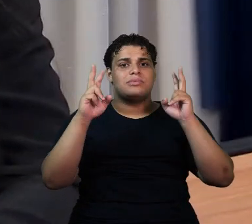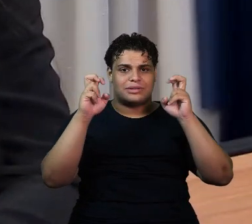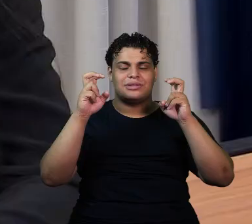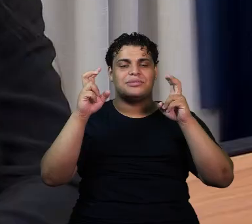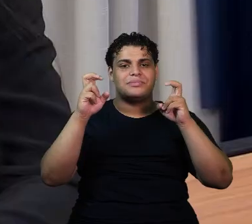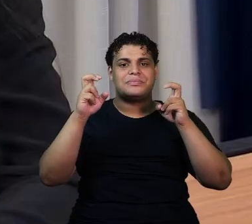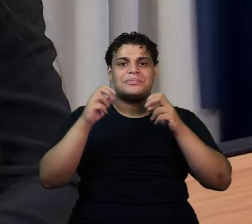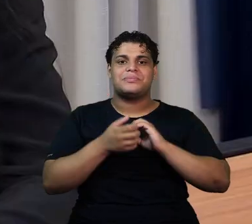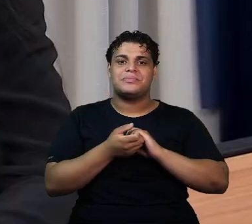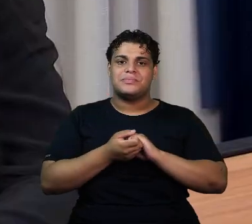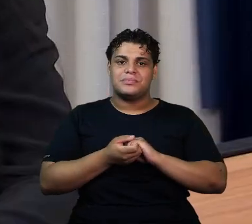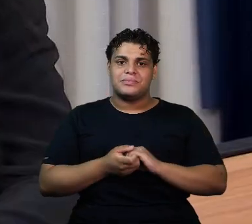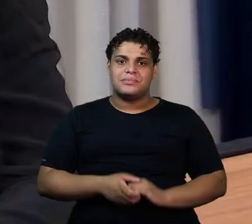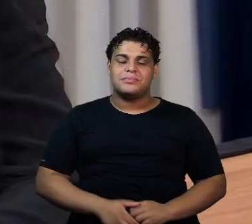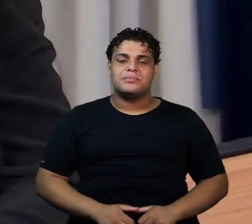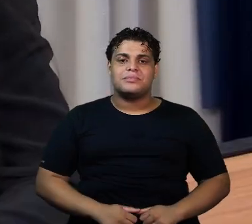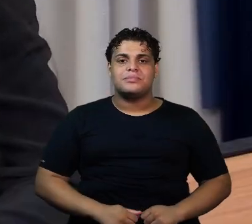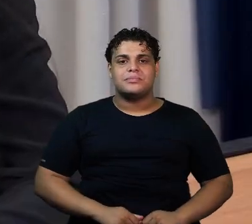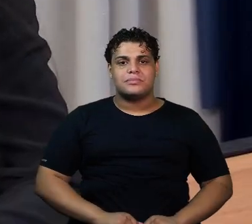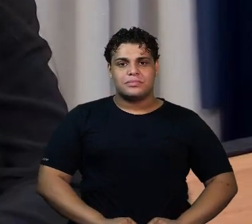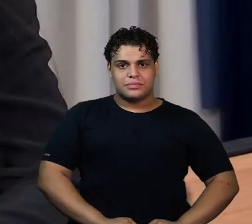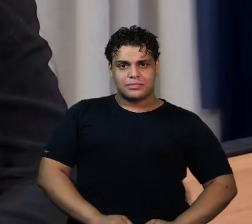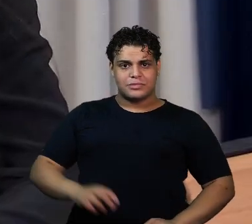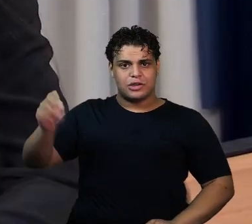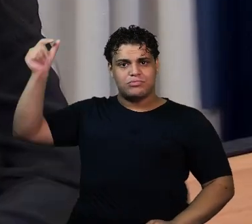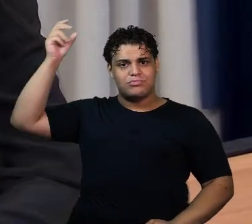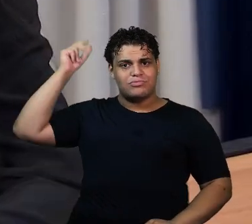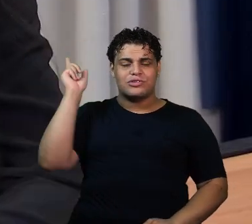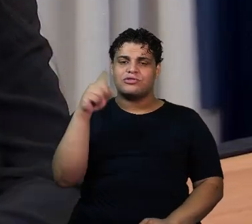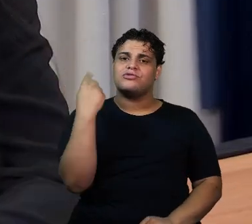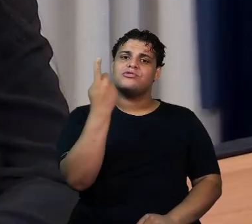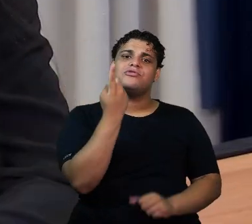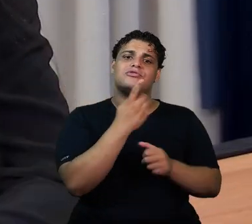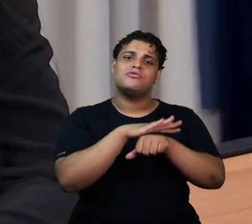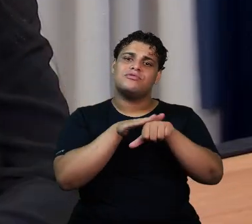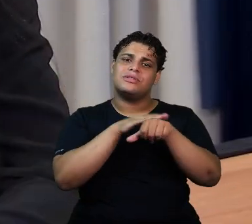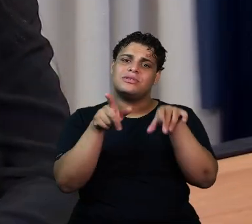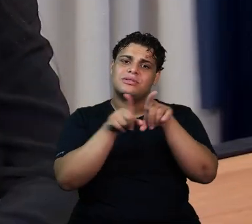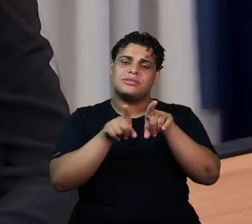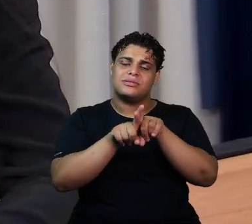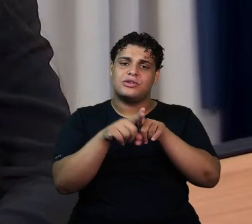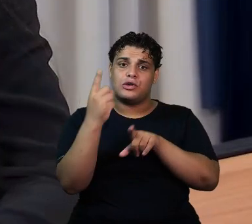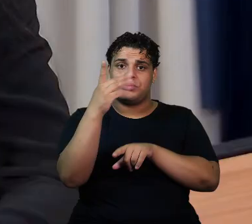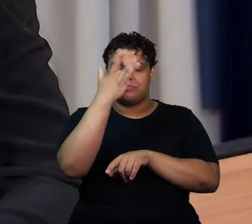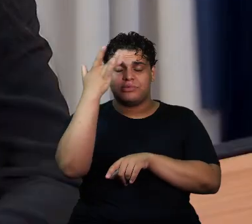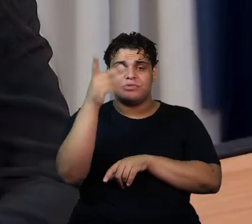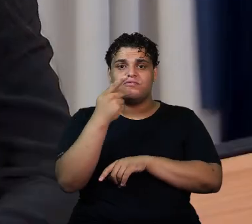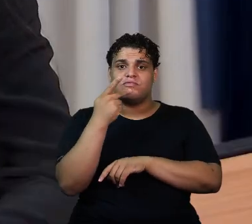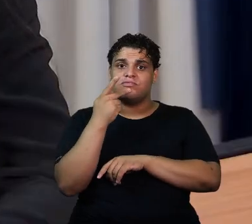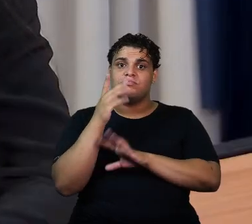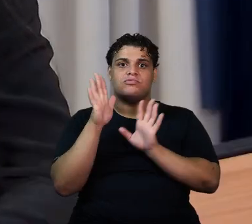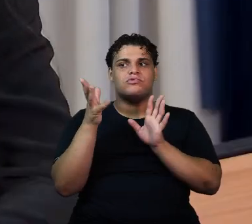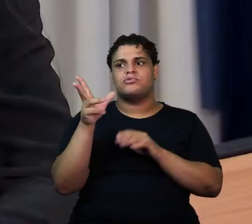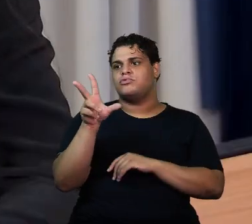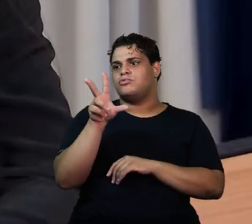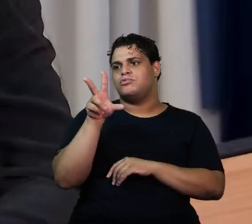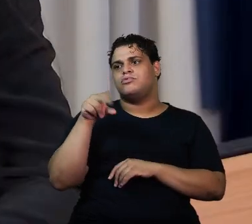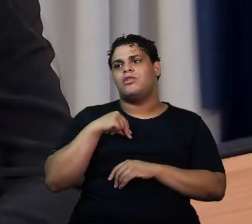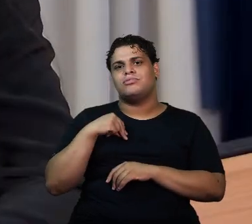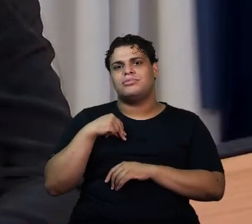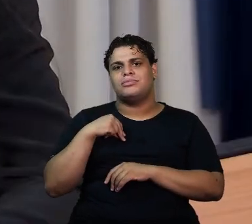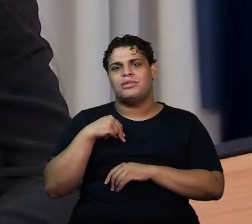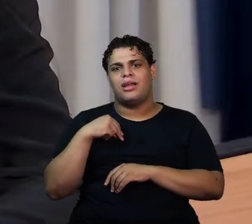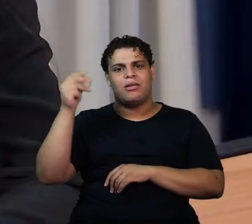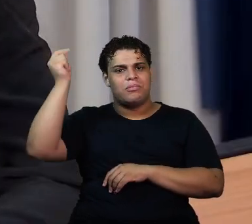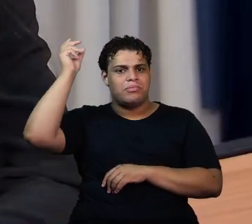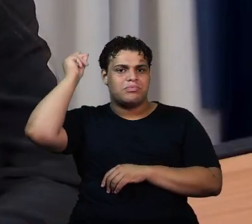né? Outro dia a gente conversando também, uma pessoa me falou, nossa, há um tempo atrás aqui na